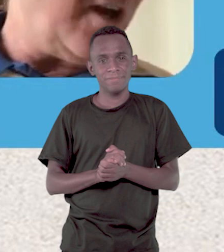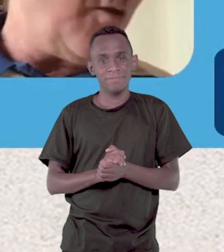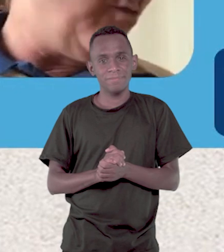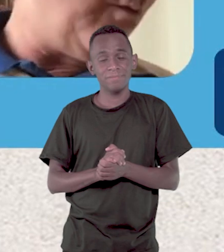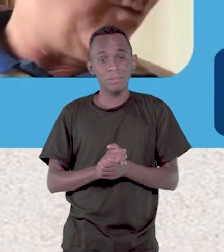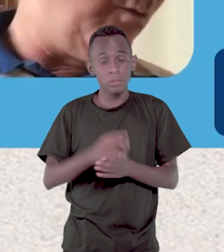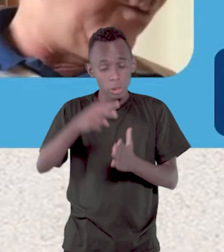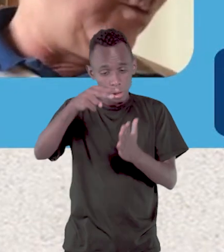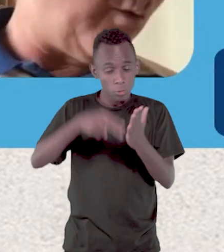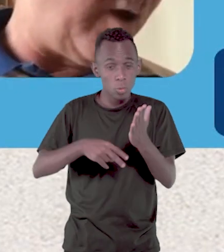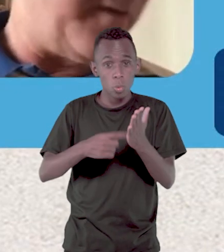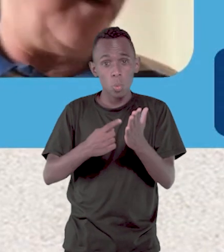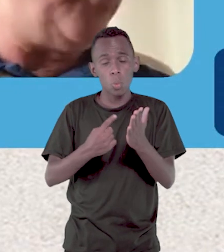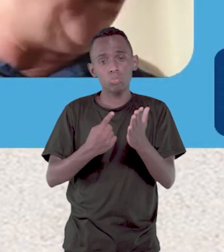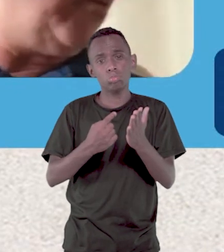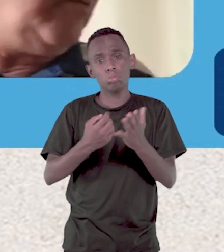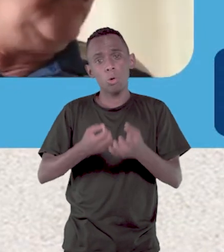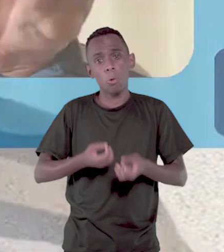Vou ler